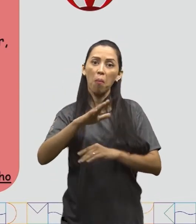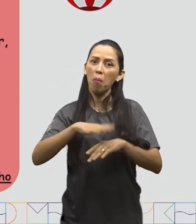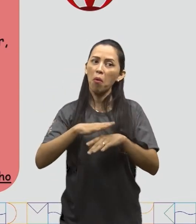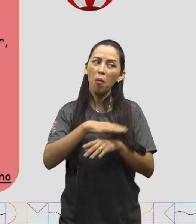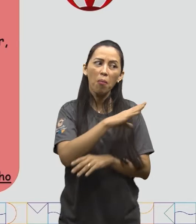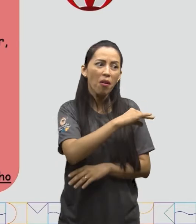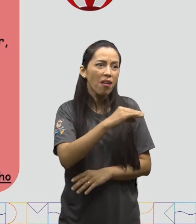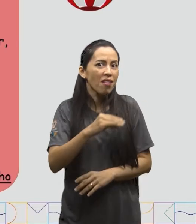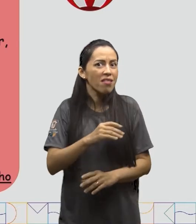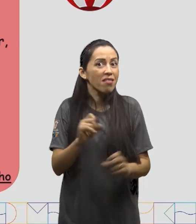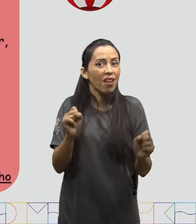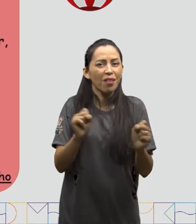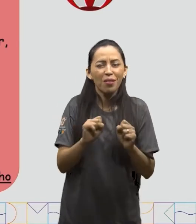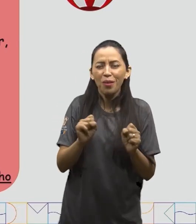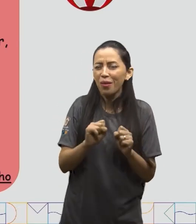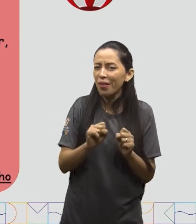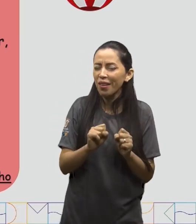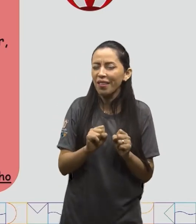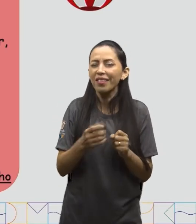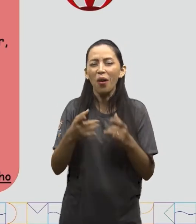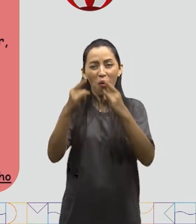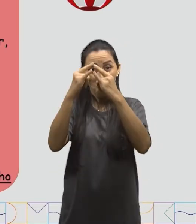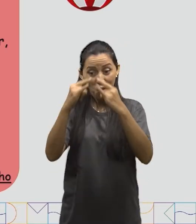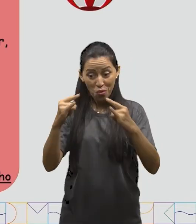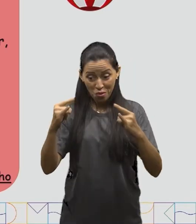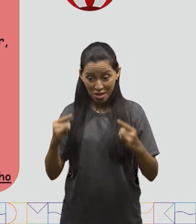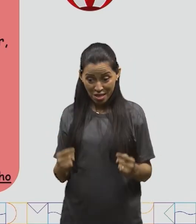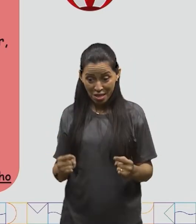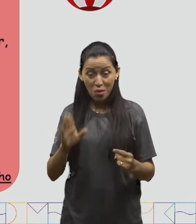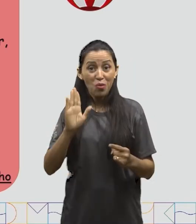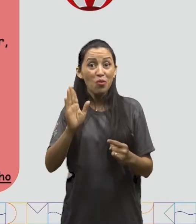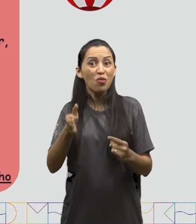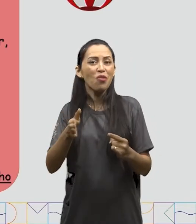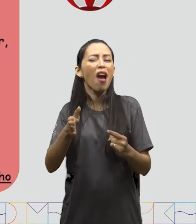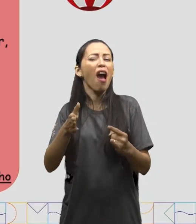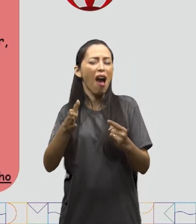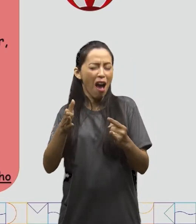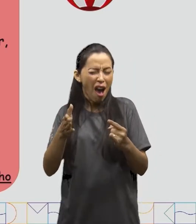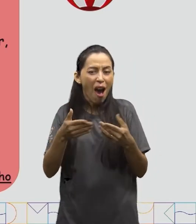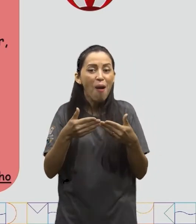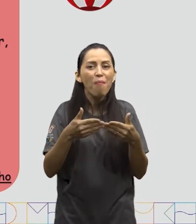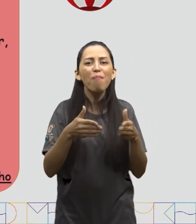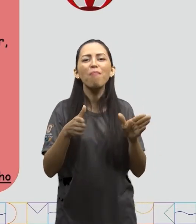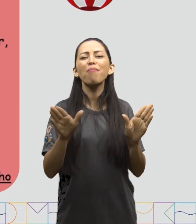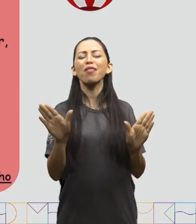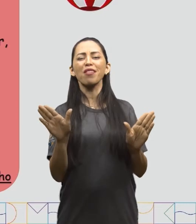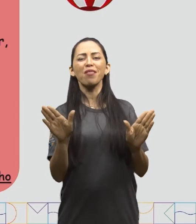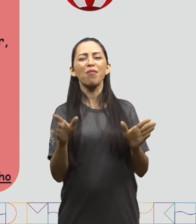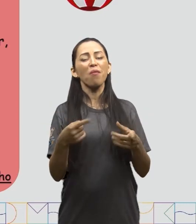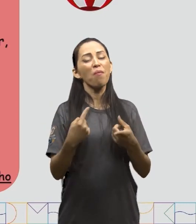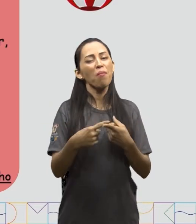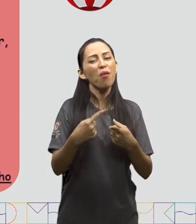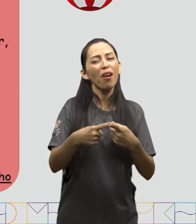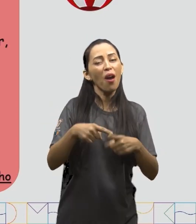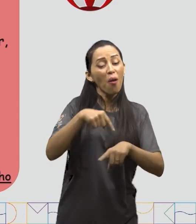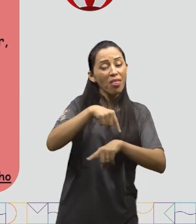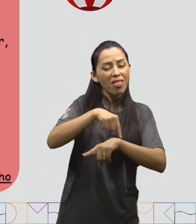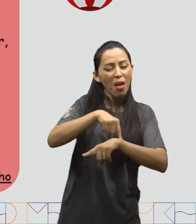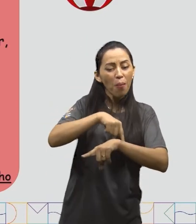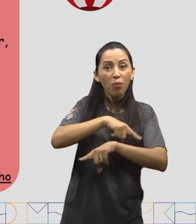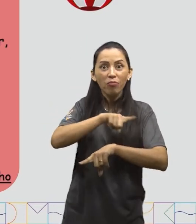que só as crianças escutam. O circo chegou para fazer a roda do mundo girar, para fazer o